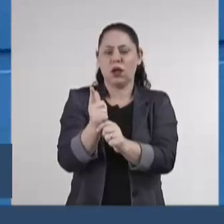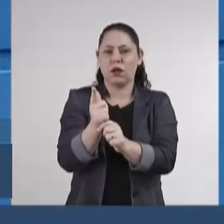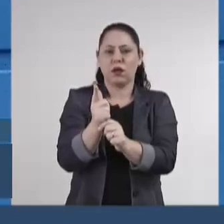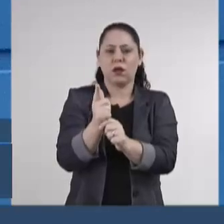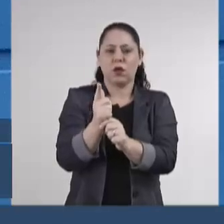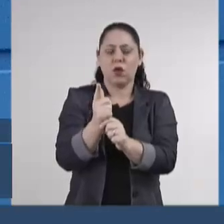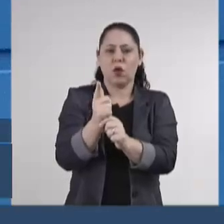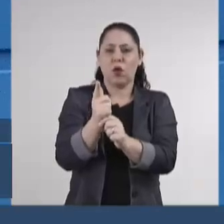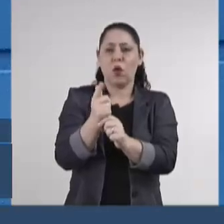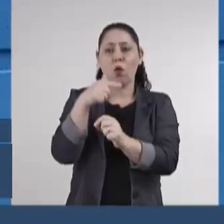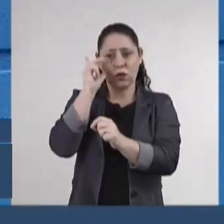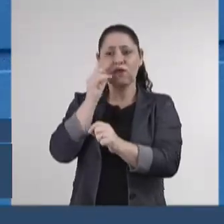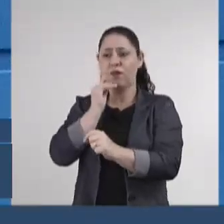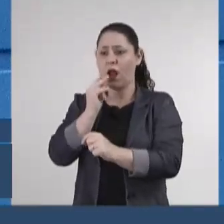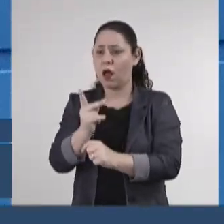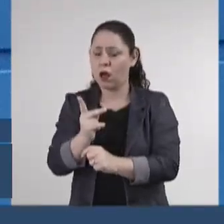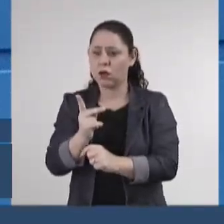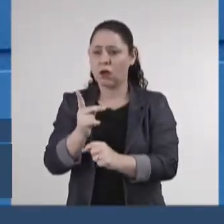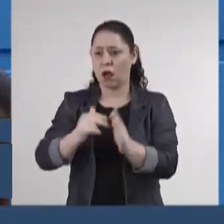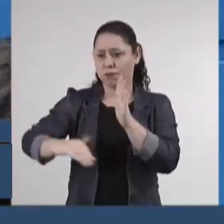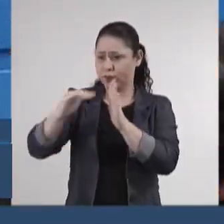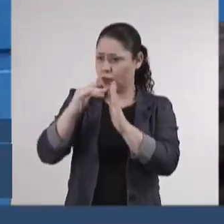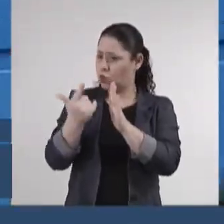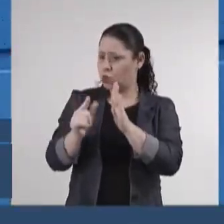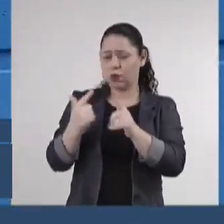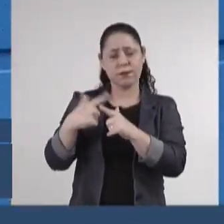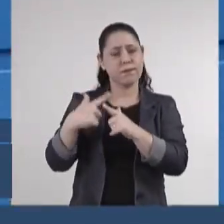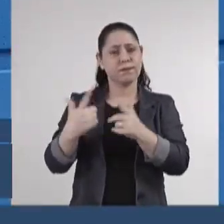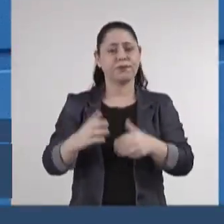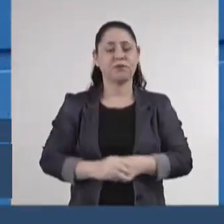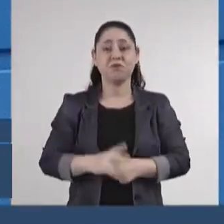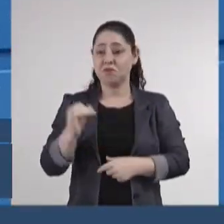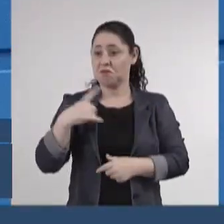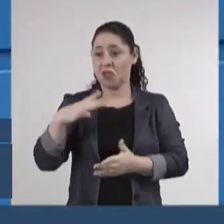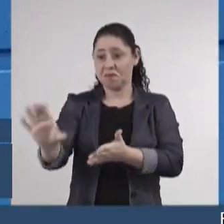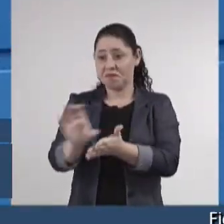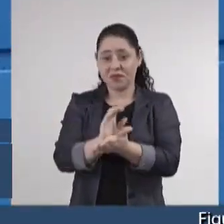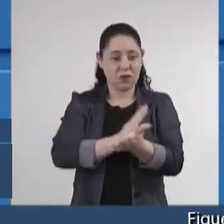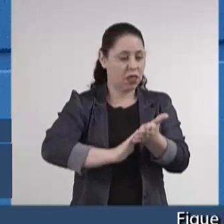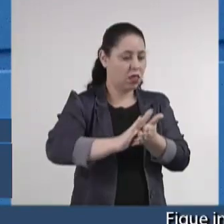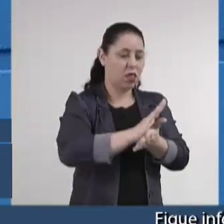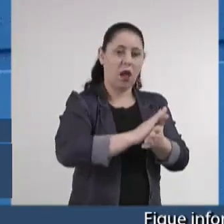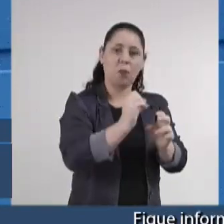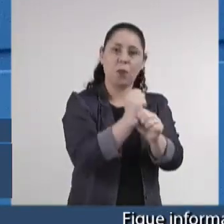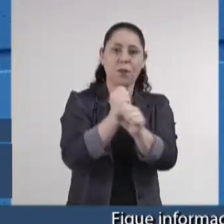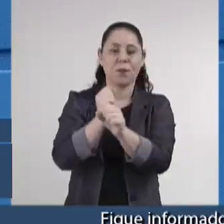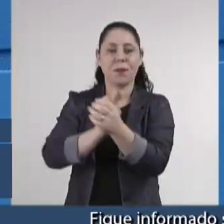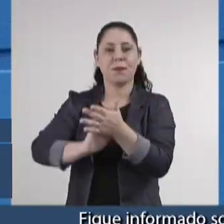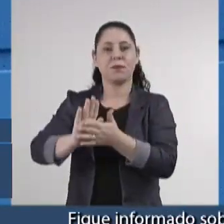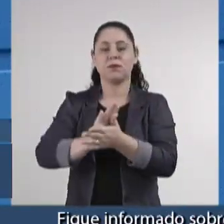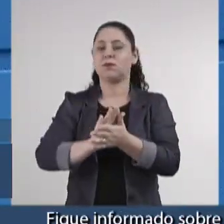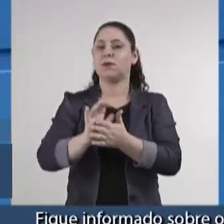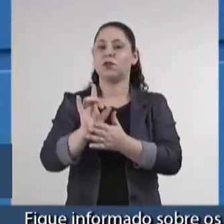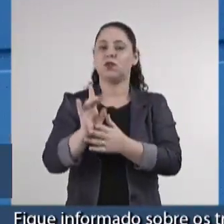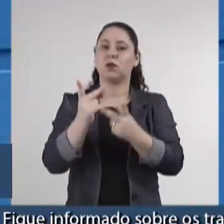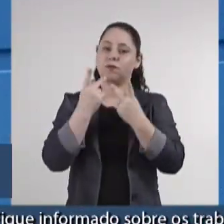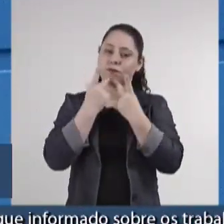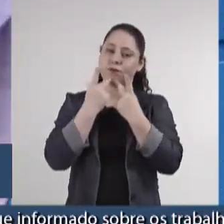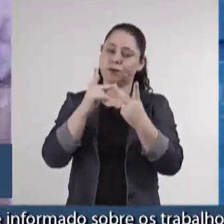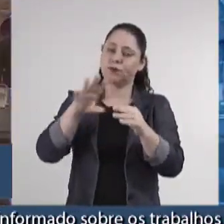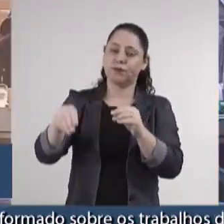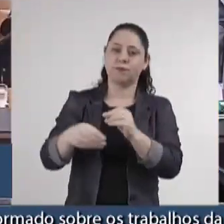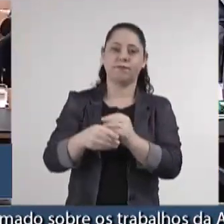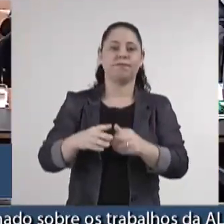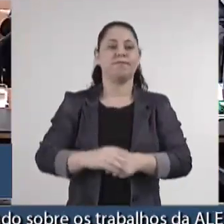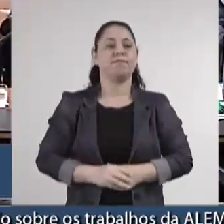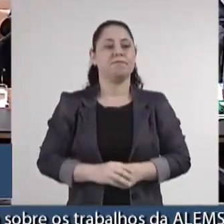que foi ontem que nós falamos. Não há o que se falar. Né? Se nós vamos ter investimento, apenas eu queria só fazer esse